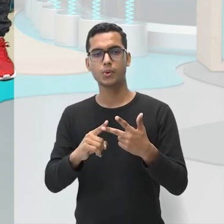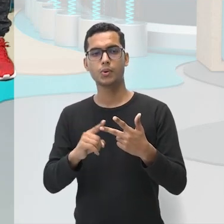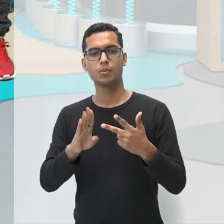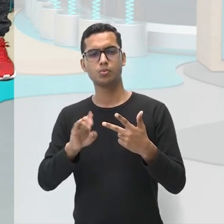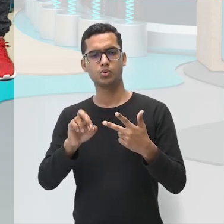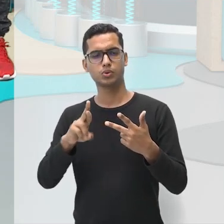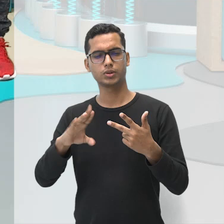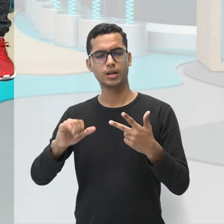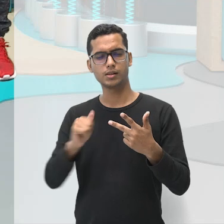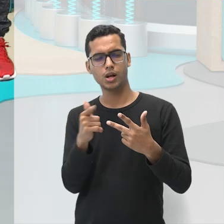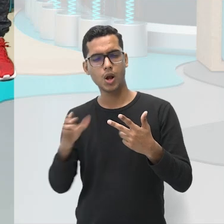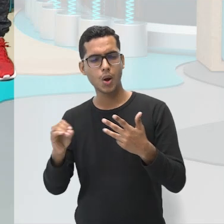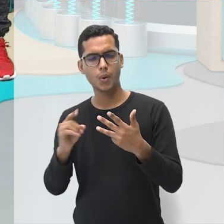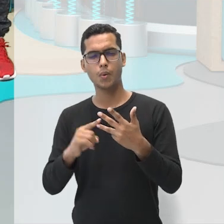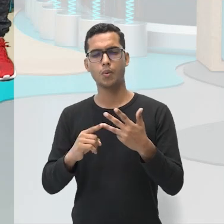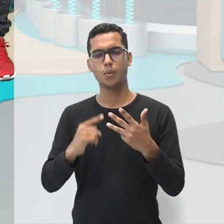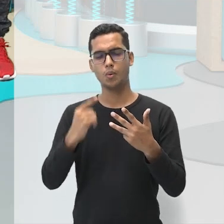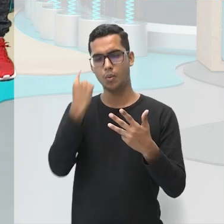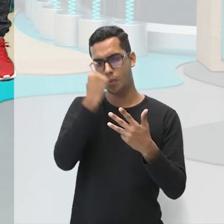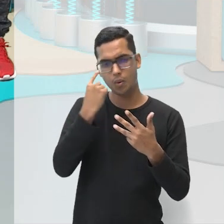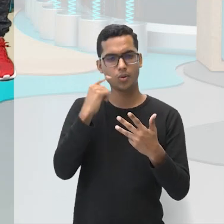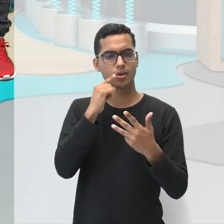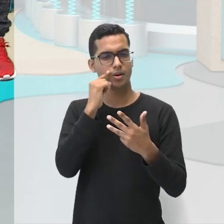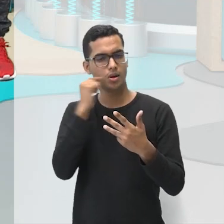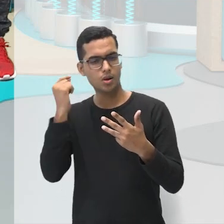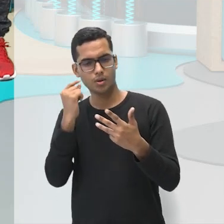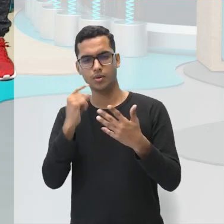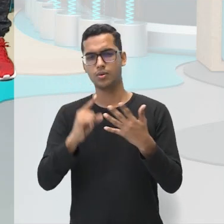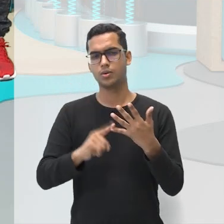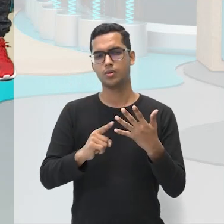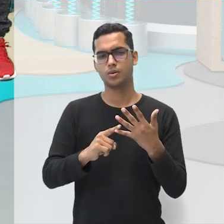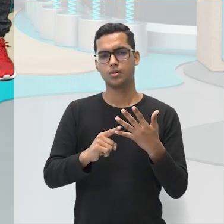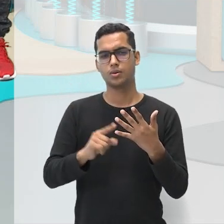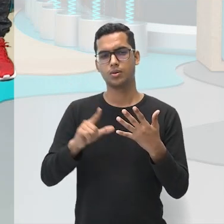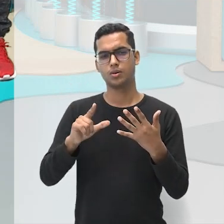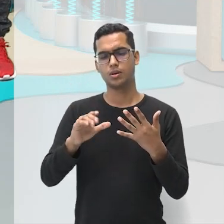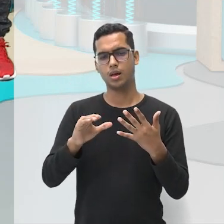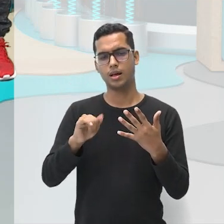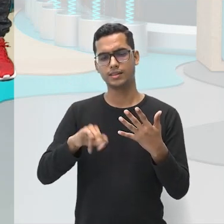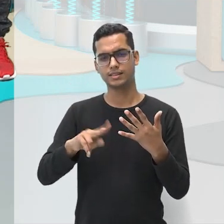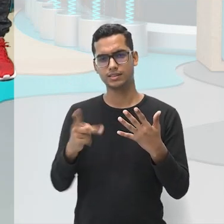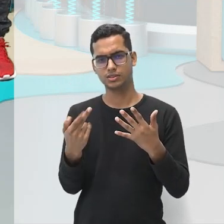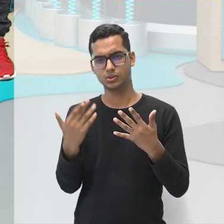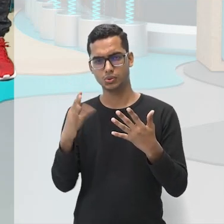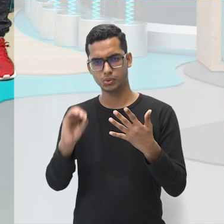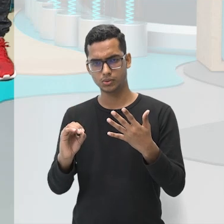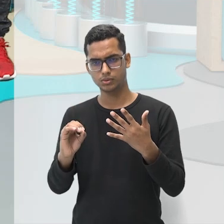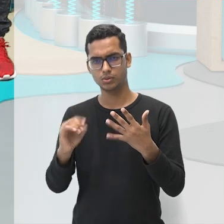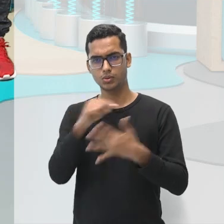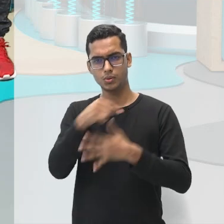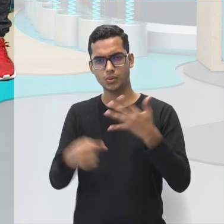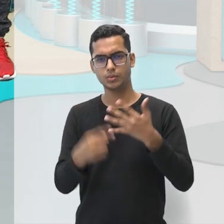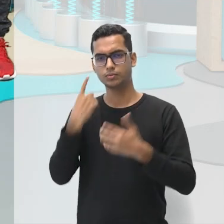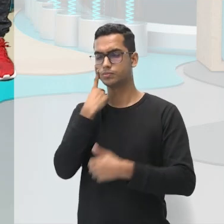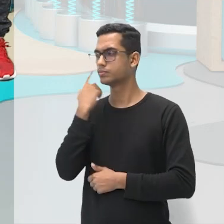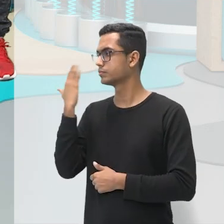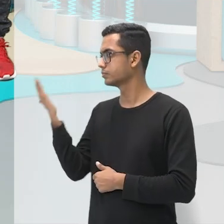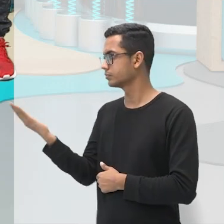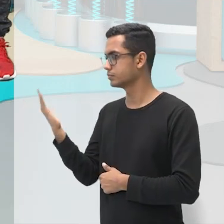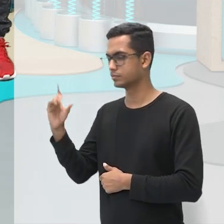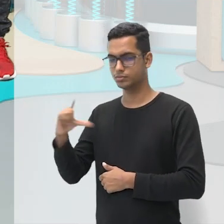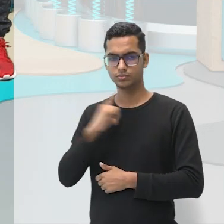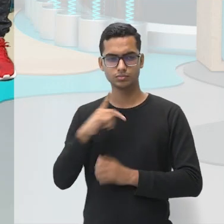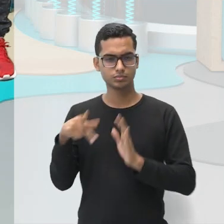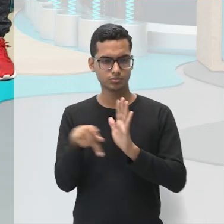olho de gato, ou chinesinha, ou ainda o assinho, que é aquele aço que a gente tira dos rolamentos para